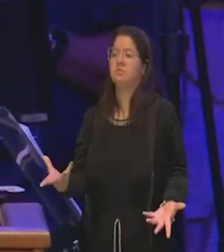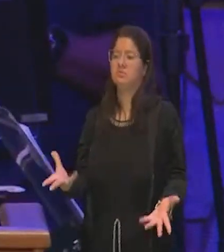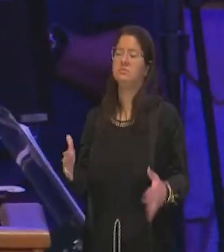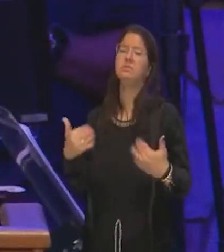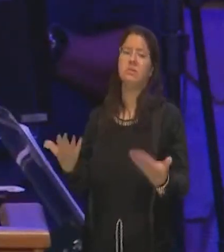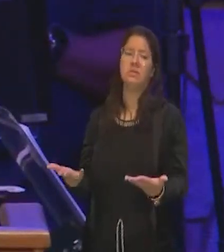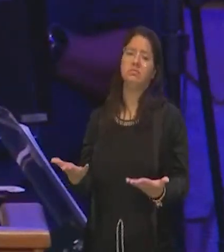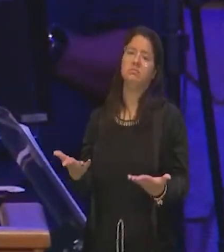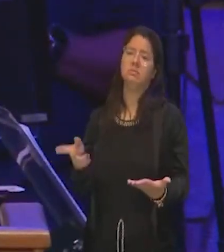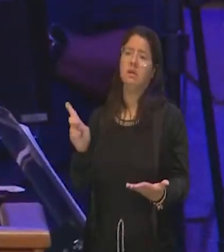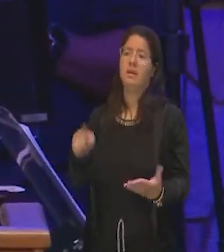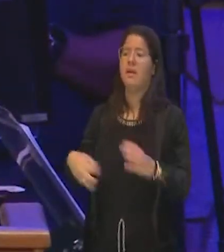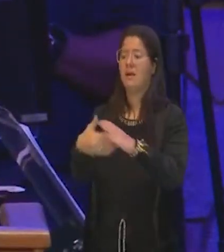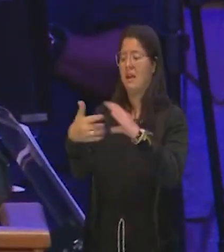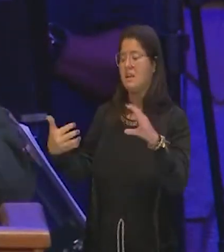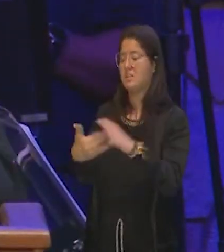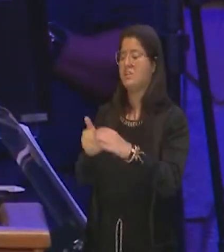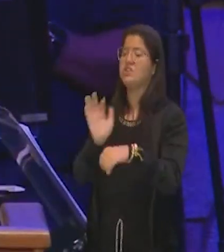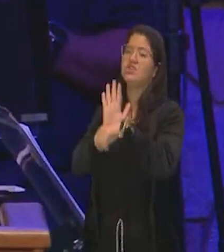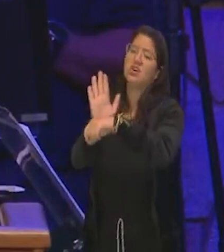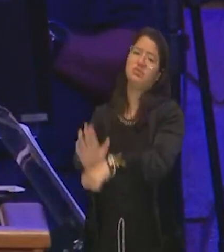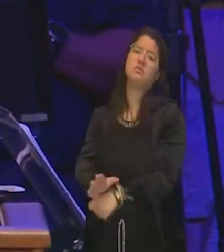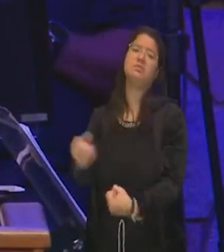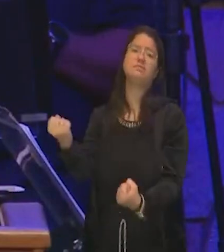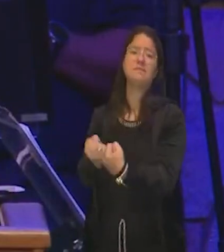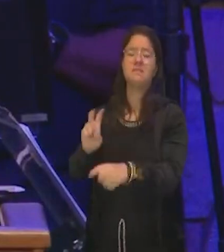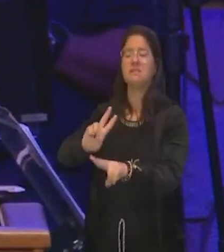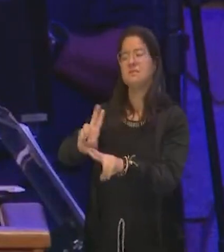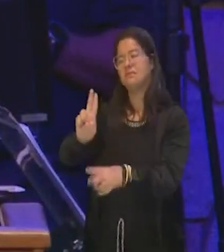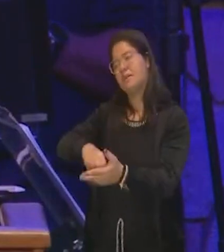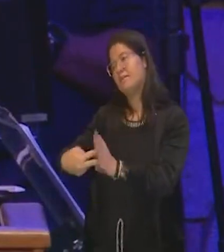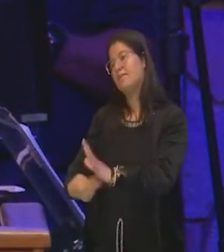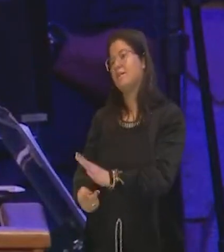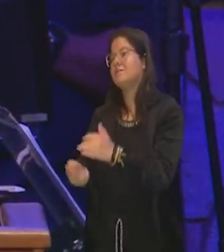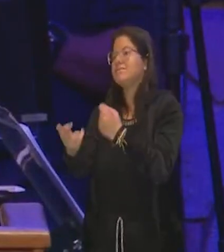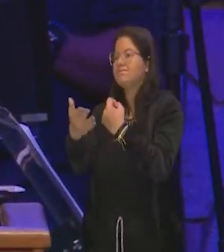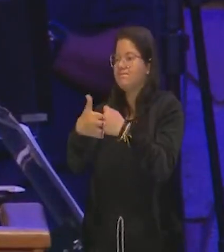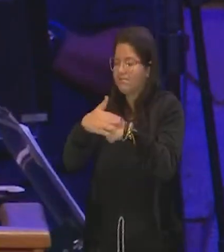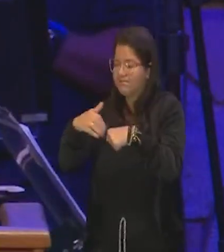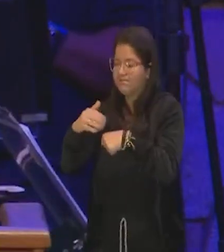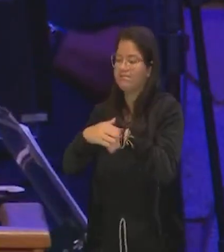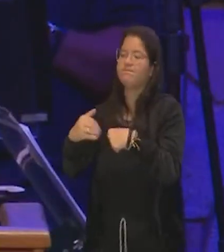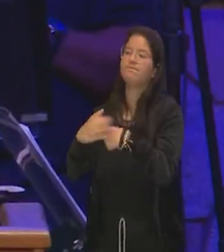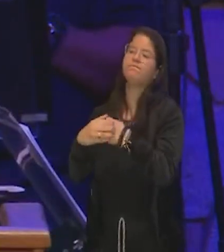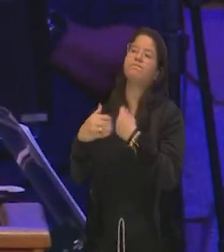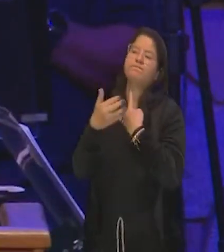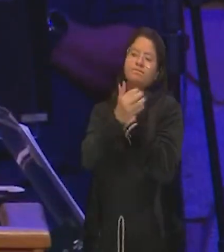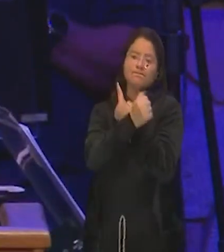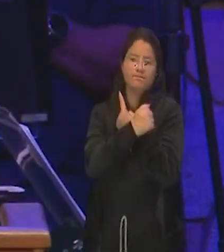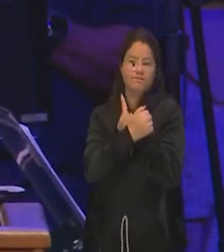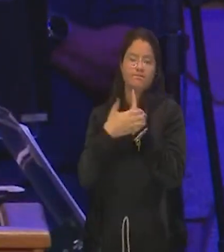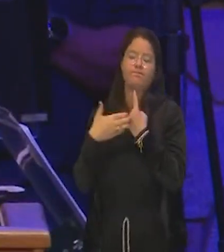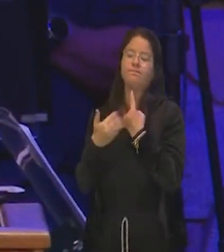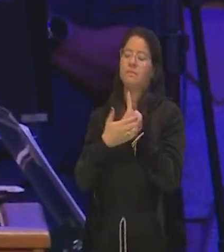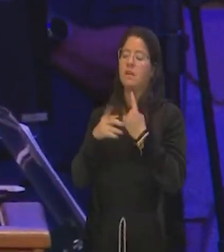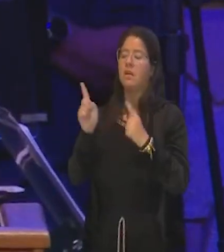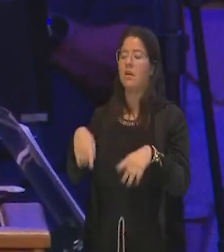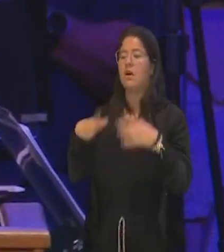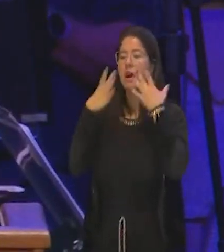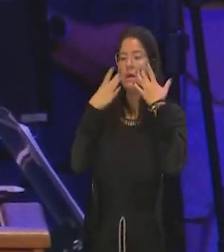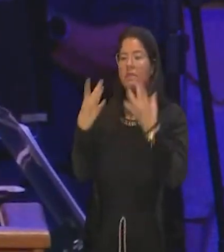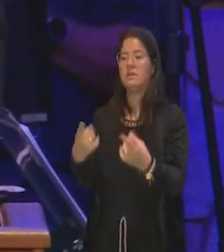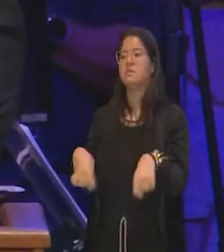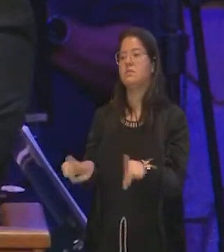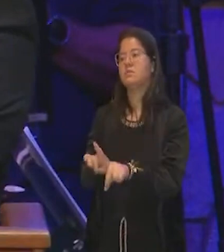Esta característica da hospitalidade, de acolhimento. E deixa-me fazer uma observação aqui para os